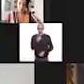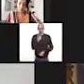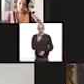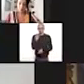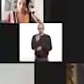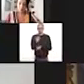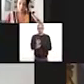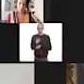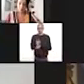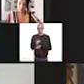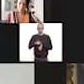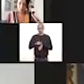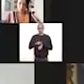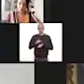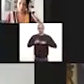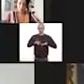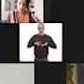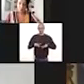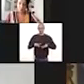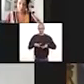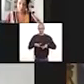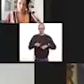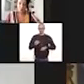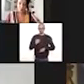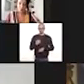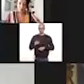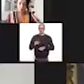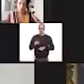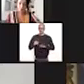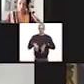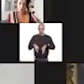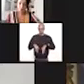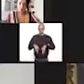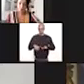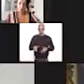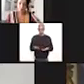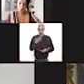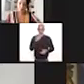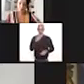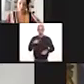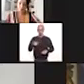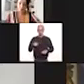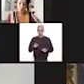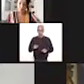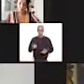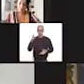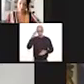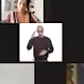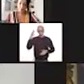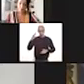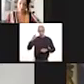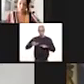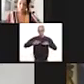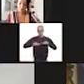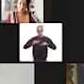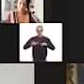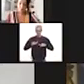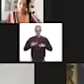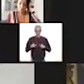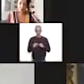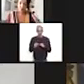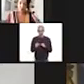um projeto de suma urgência. Então, pedir para que Vossa Excelência, na autoridade de presidência dos trabalhos, que faça um apelo às comissões, que